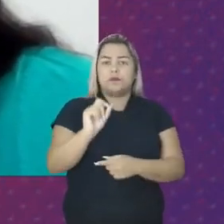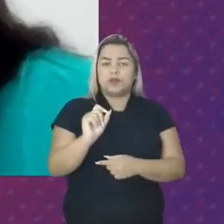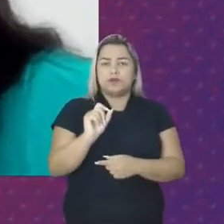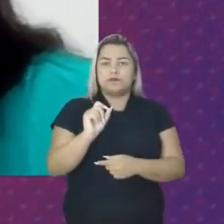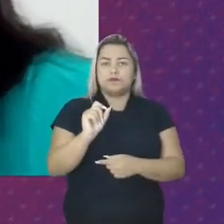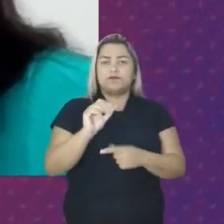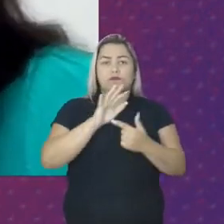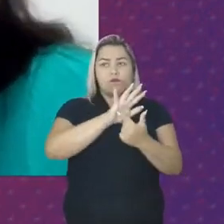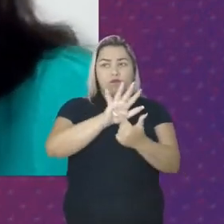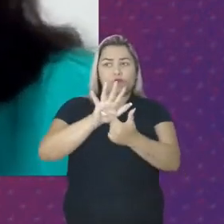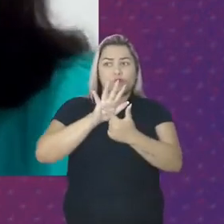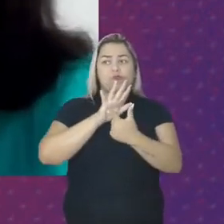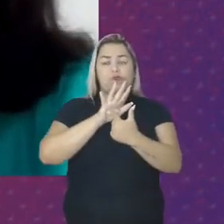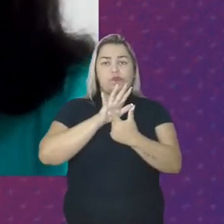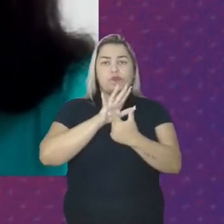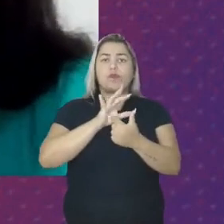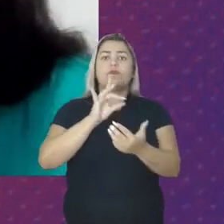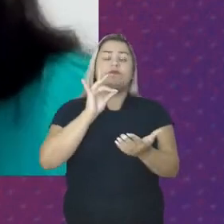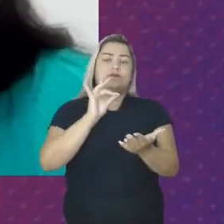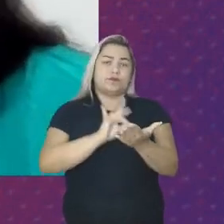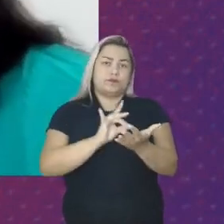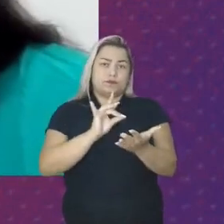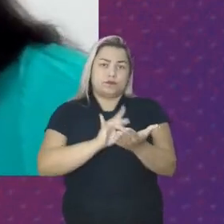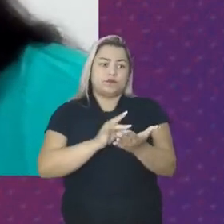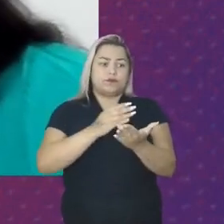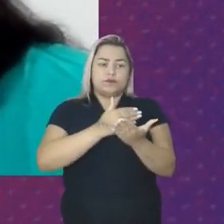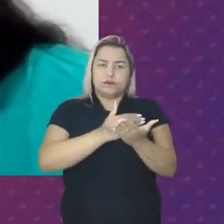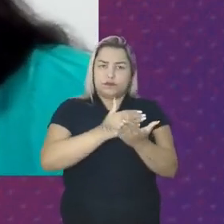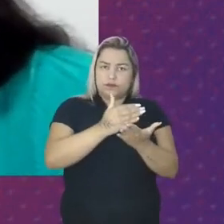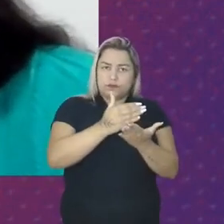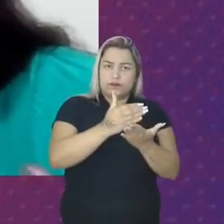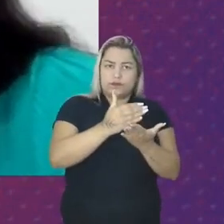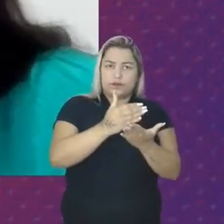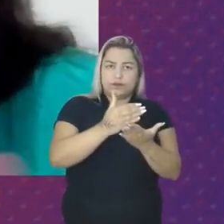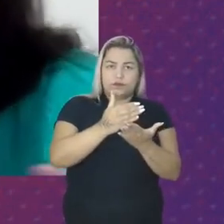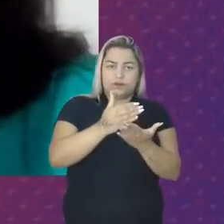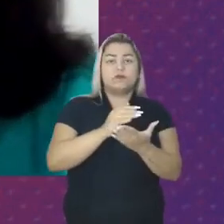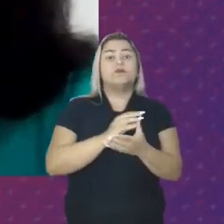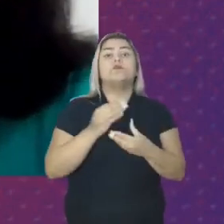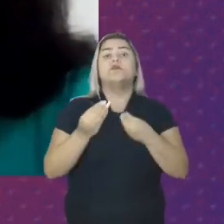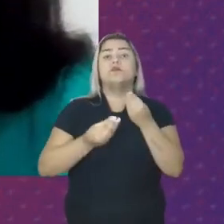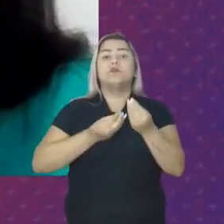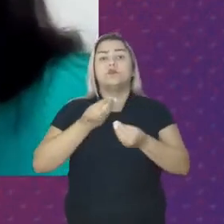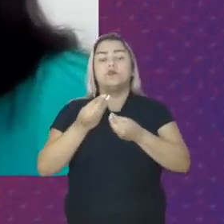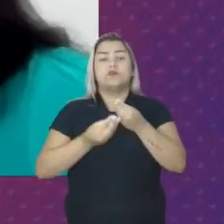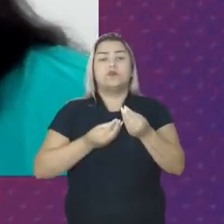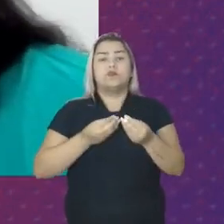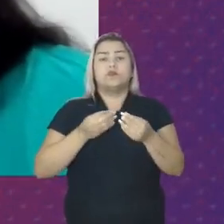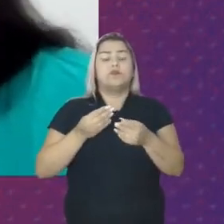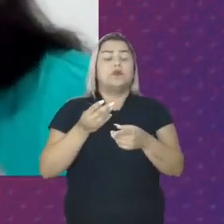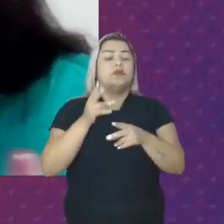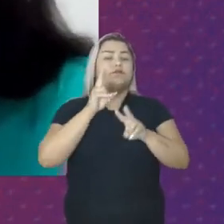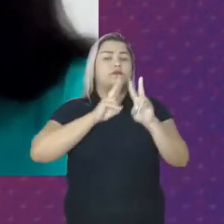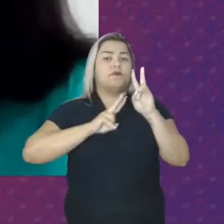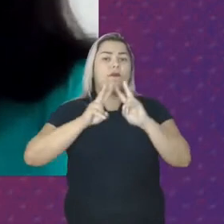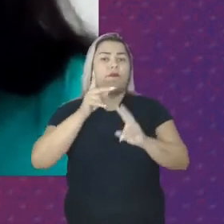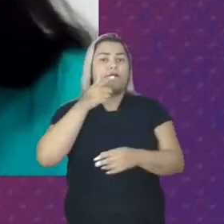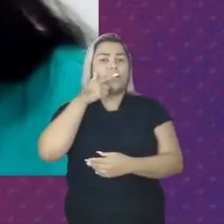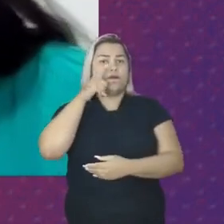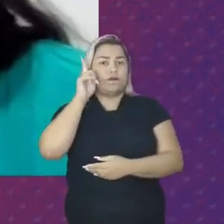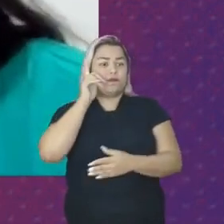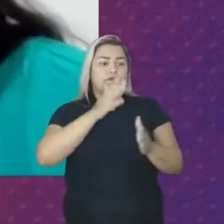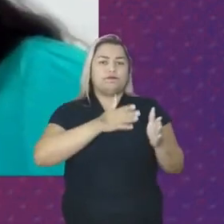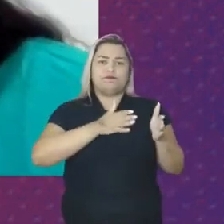para apresentar realmente quando foi que ela iniciou, como era vista anteriormente, os processos